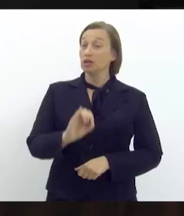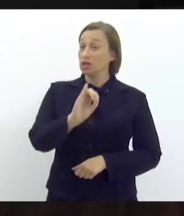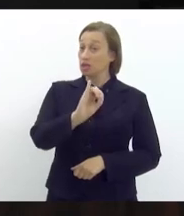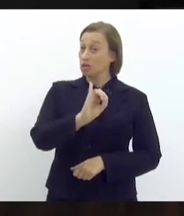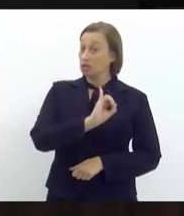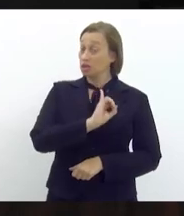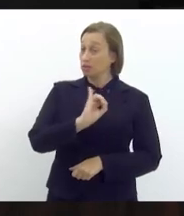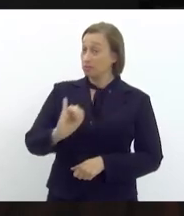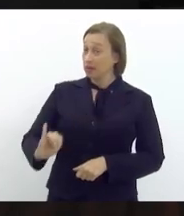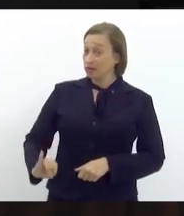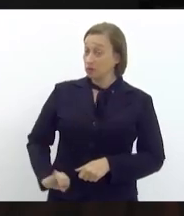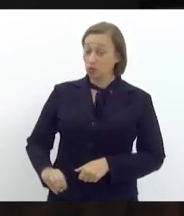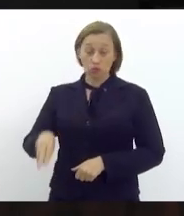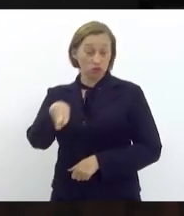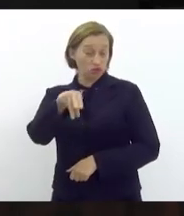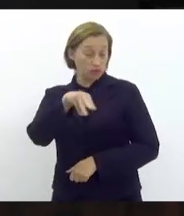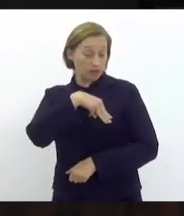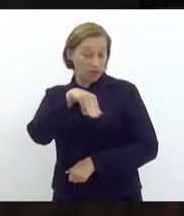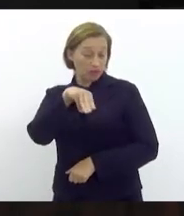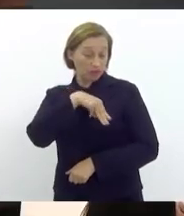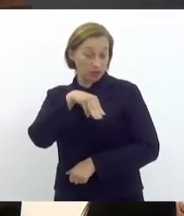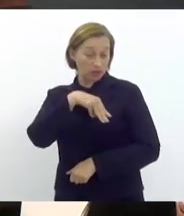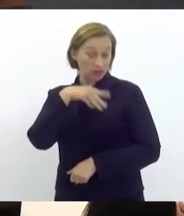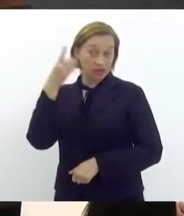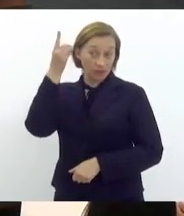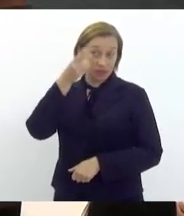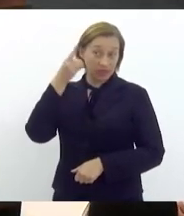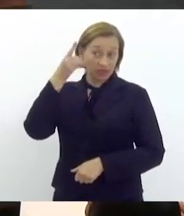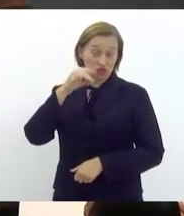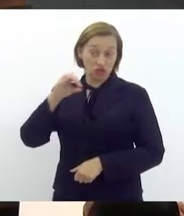de madureira deputado Dionísio Lins